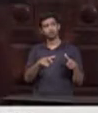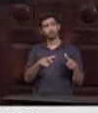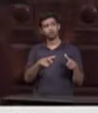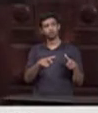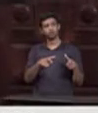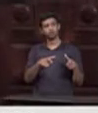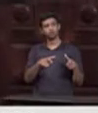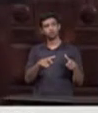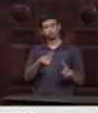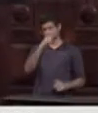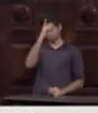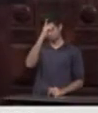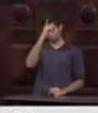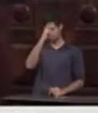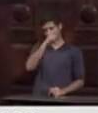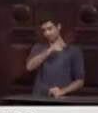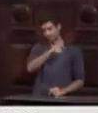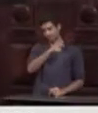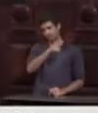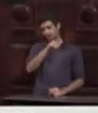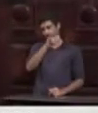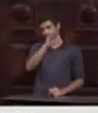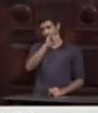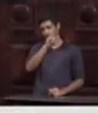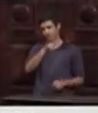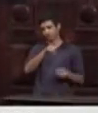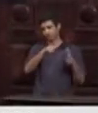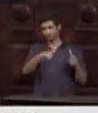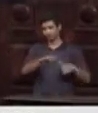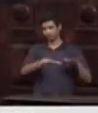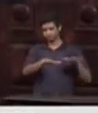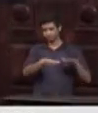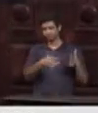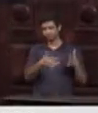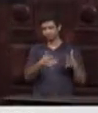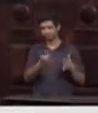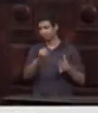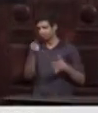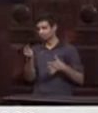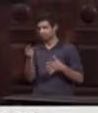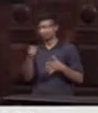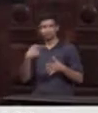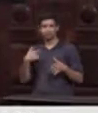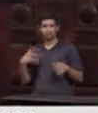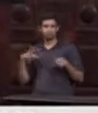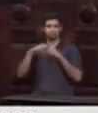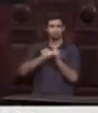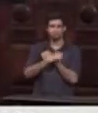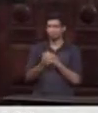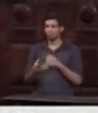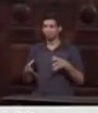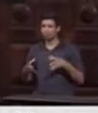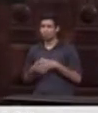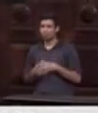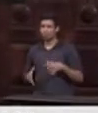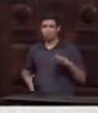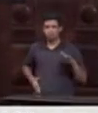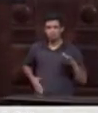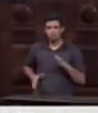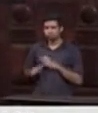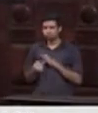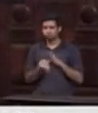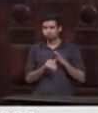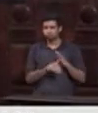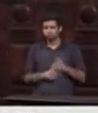no complexo ali daquela região da Grajaú Jacarepaguá, aquela região foi ocupada com uma quantidade gigantesca de homens